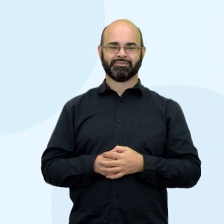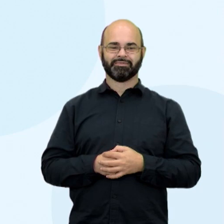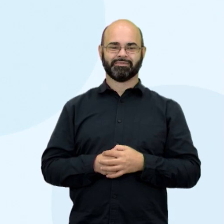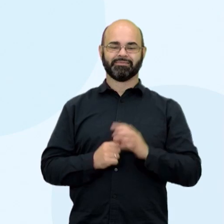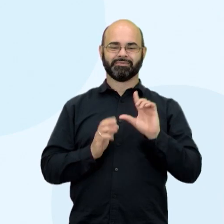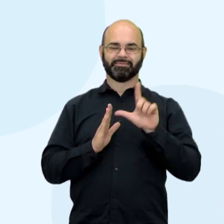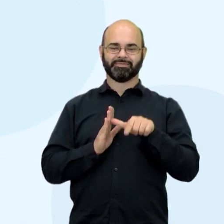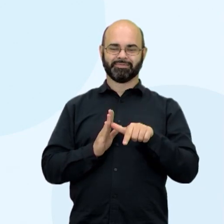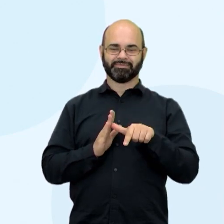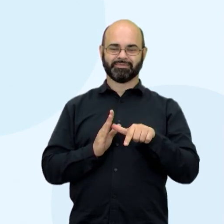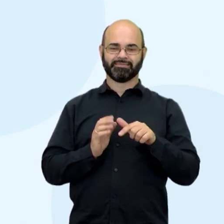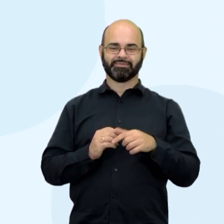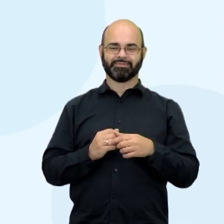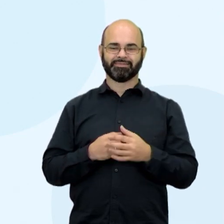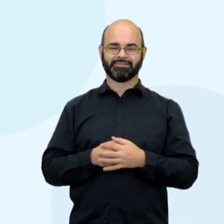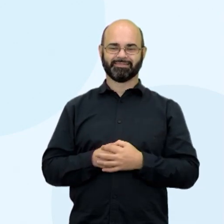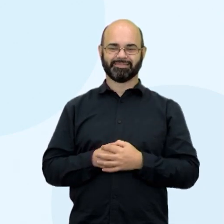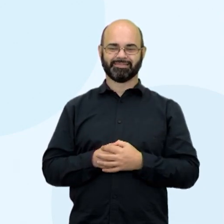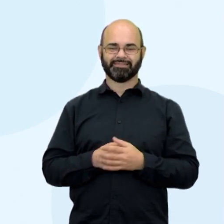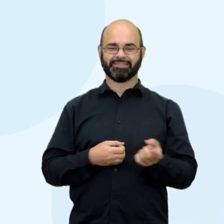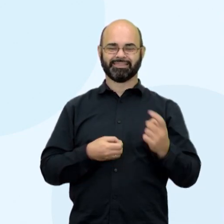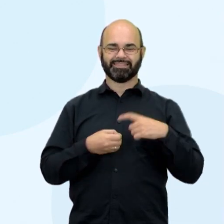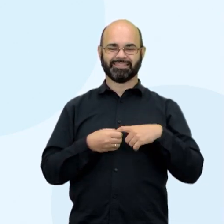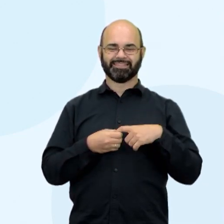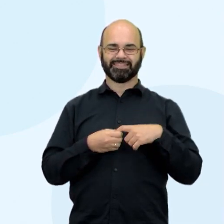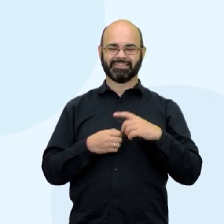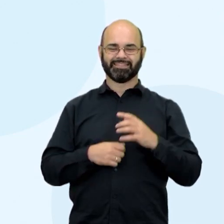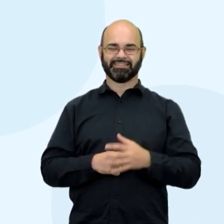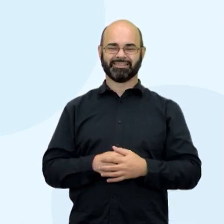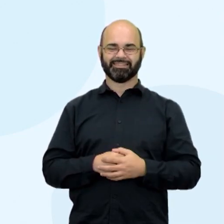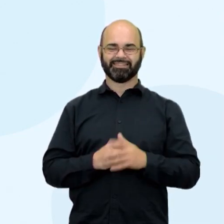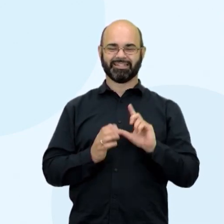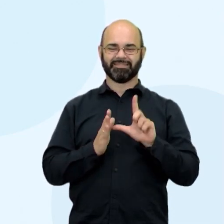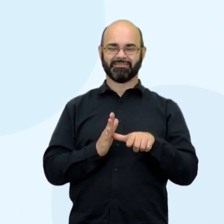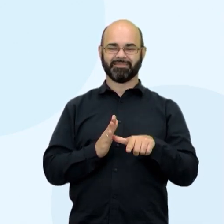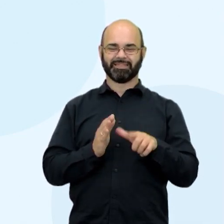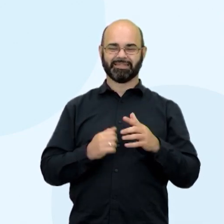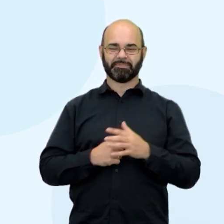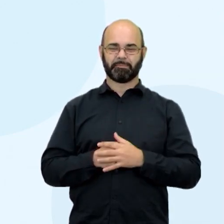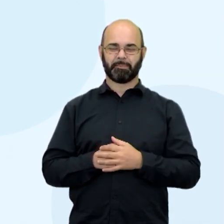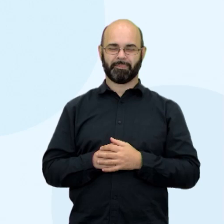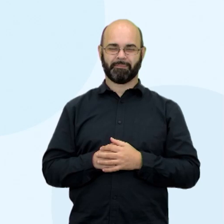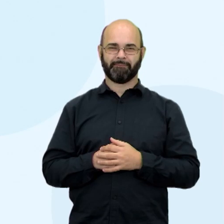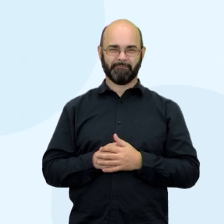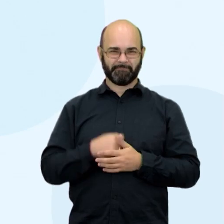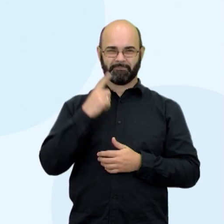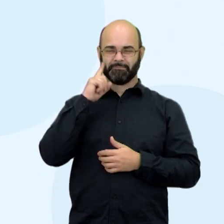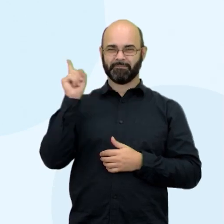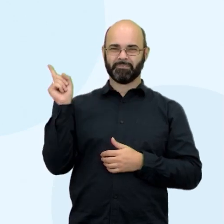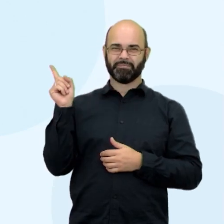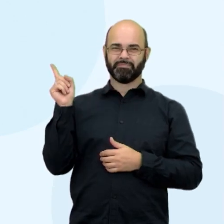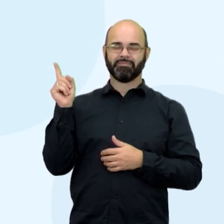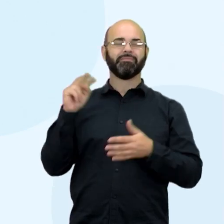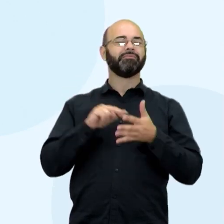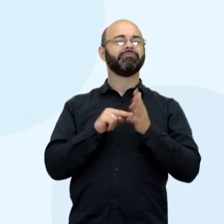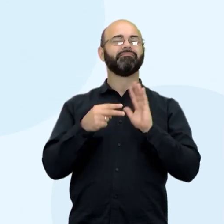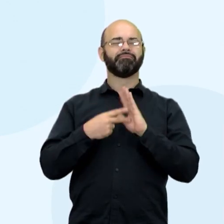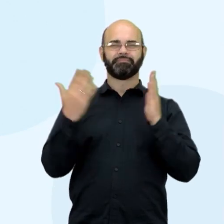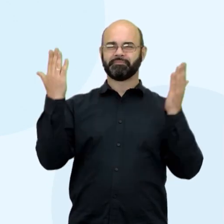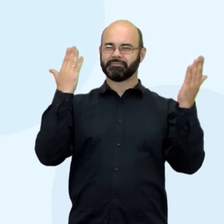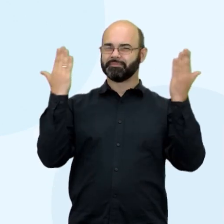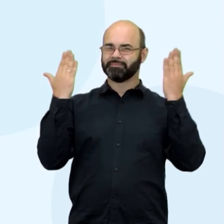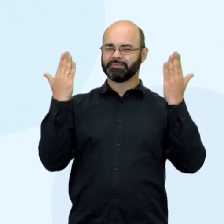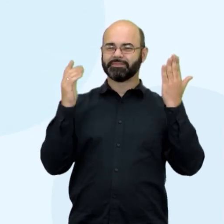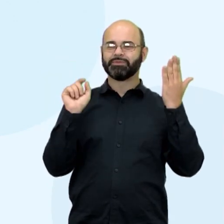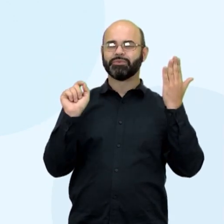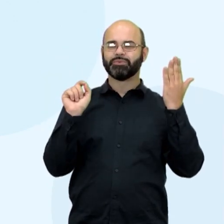Passa de novo. Volta, passa, olha aí. Viu aí? Gente, o que eu estou mostrando aí no desenho? Para